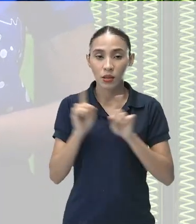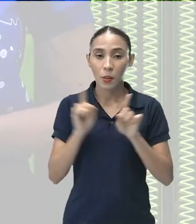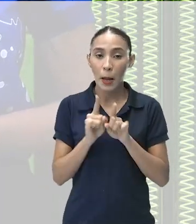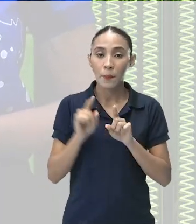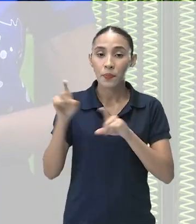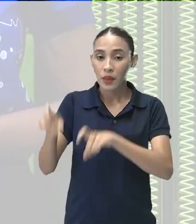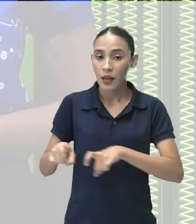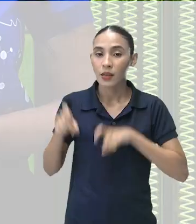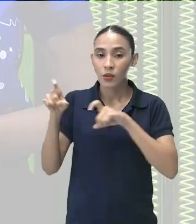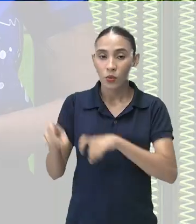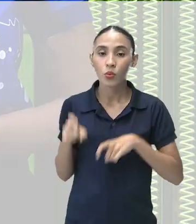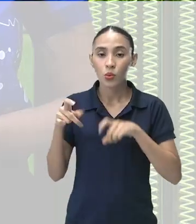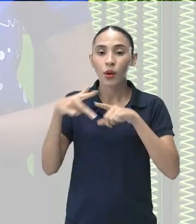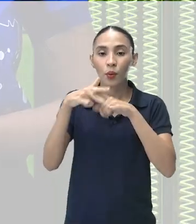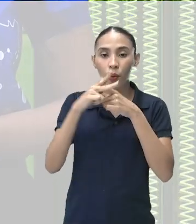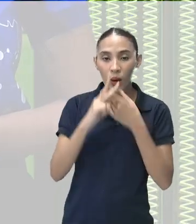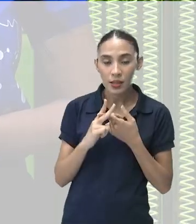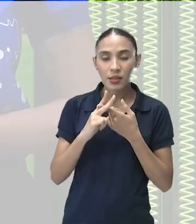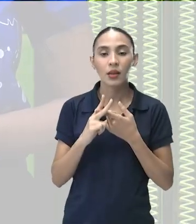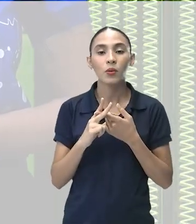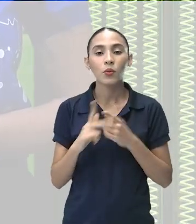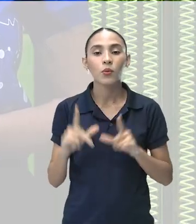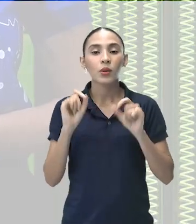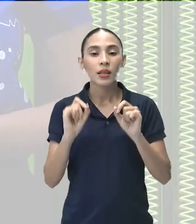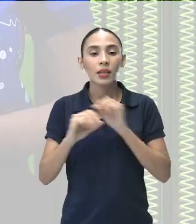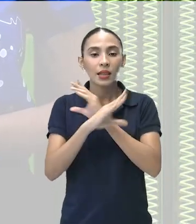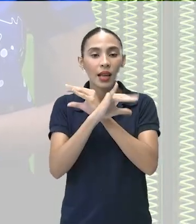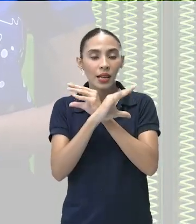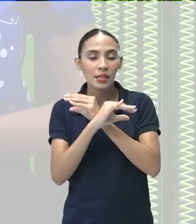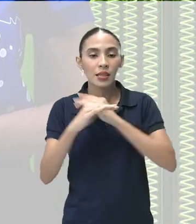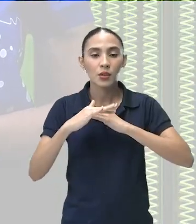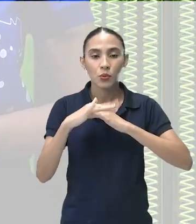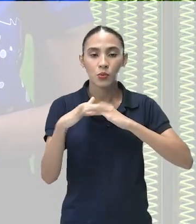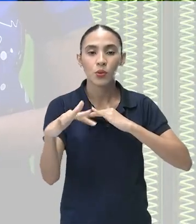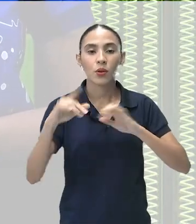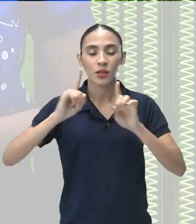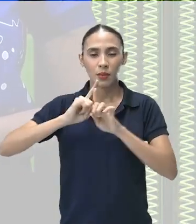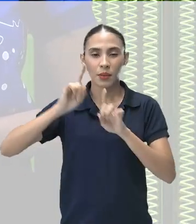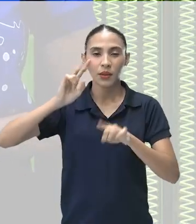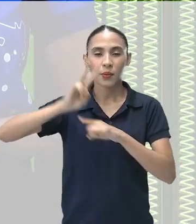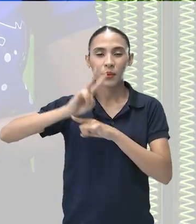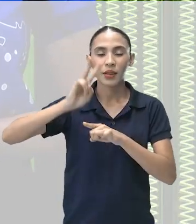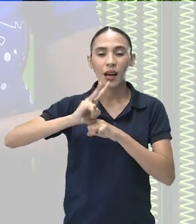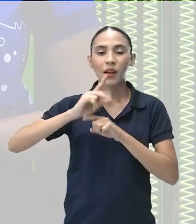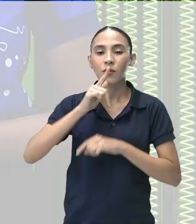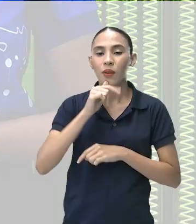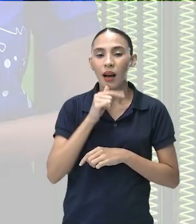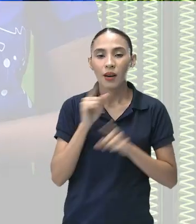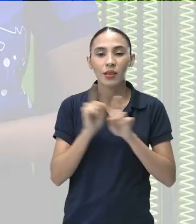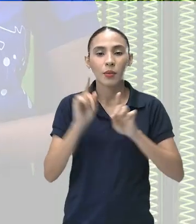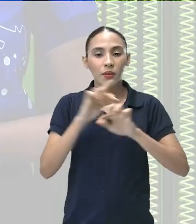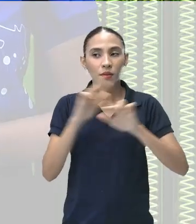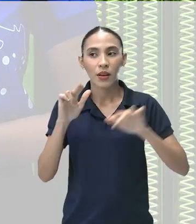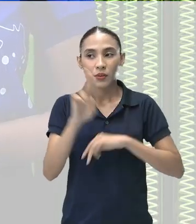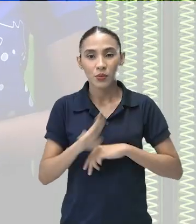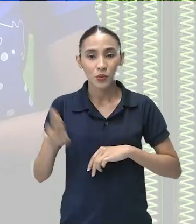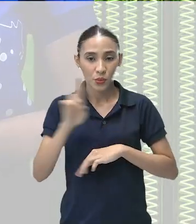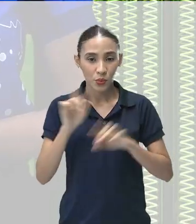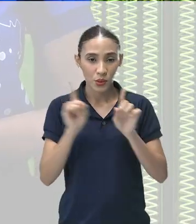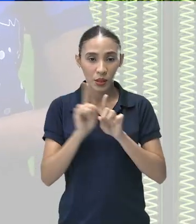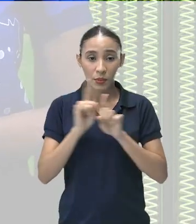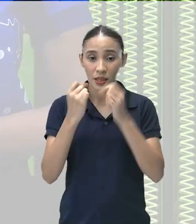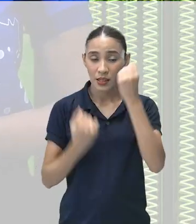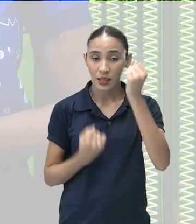é utilizado também na agricultura, ou seja, para correção da acidez do solo e também em tratamento de água